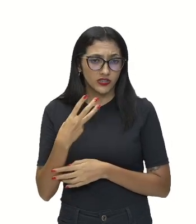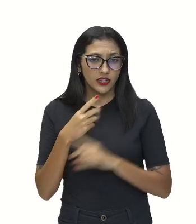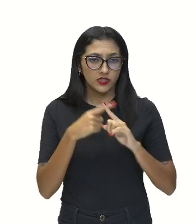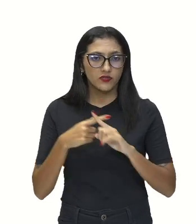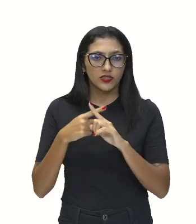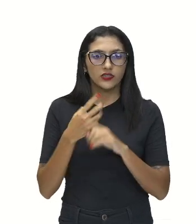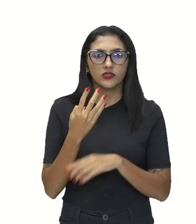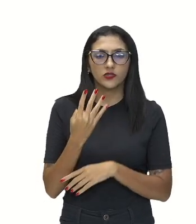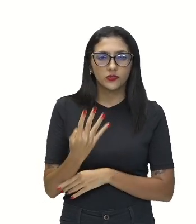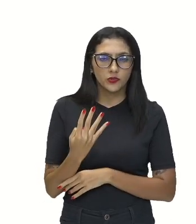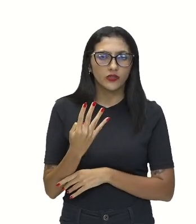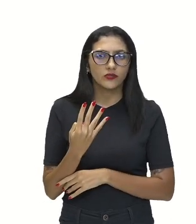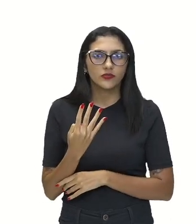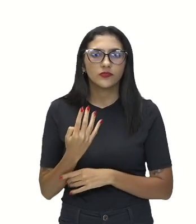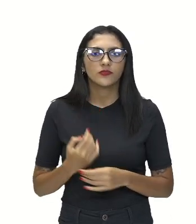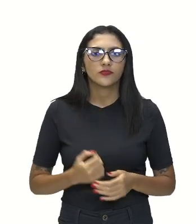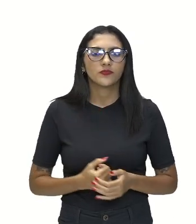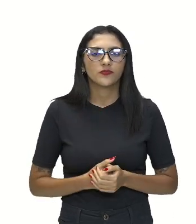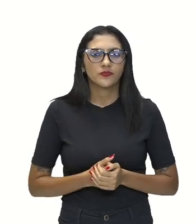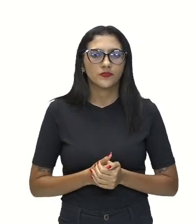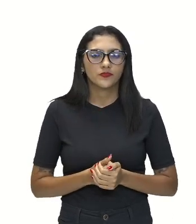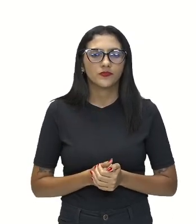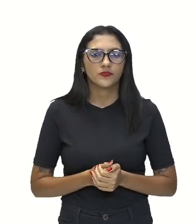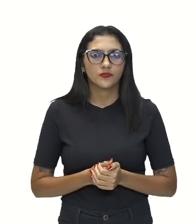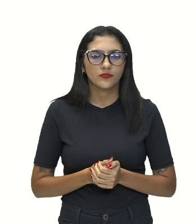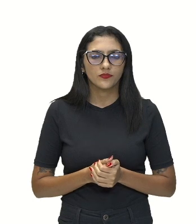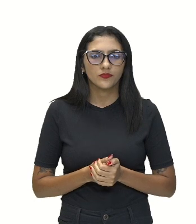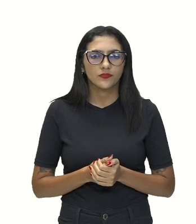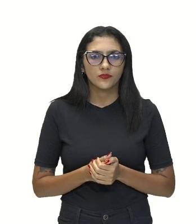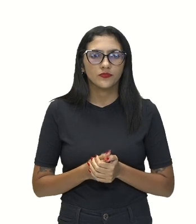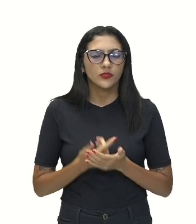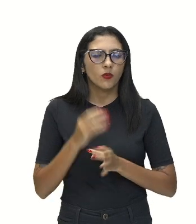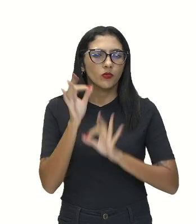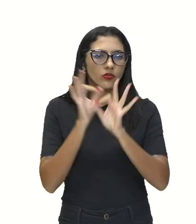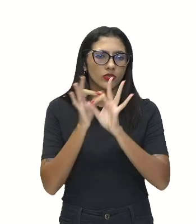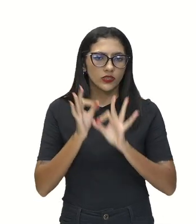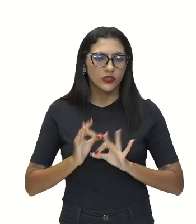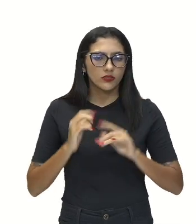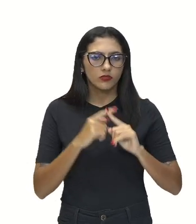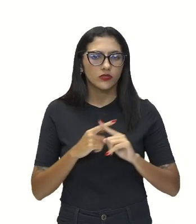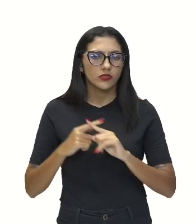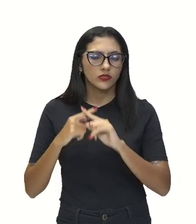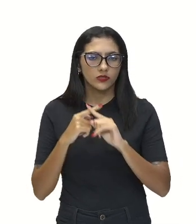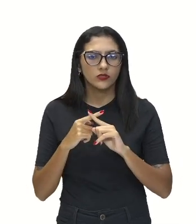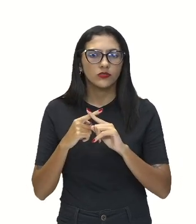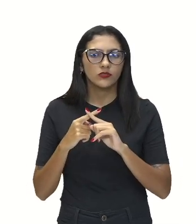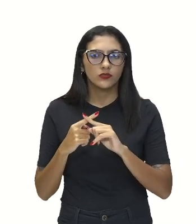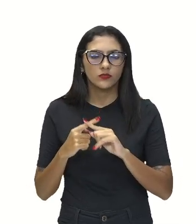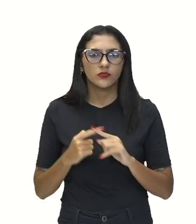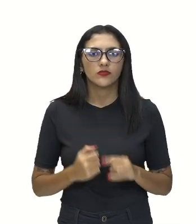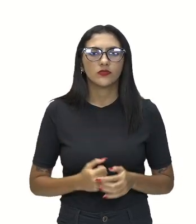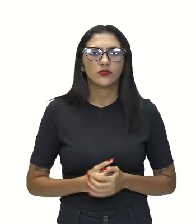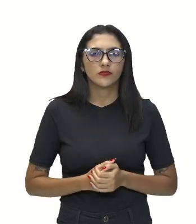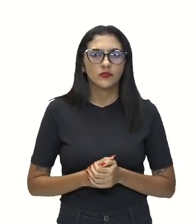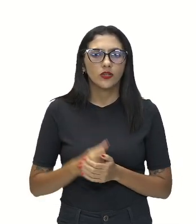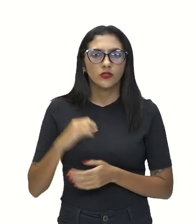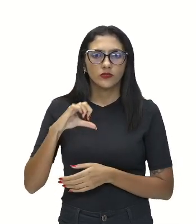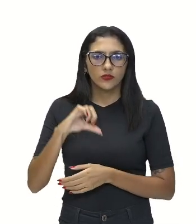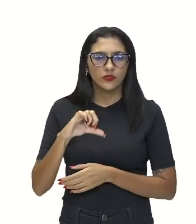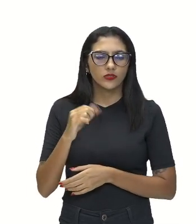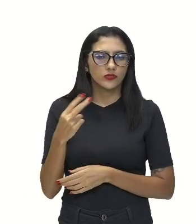é igual a 4, ok? Encontrados aí os valores, né, dos dois